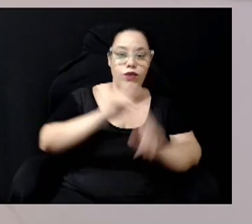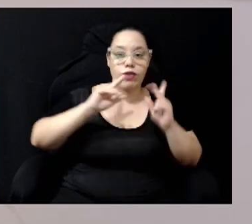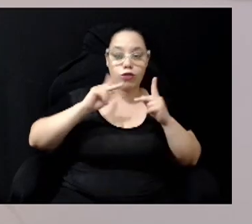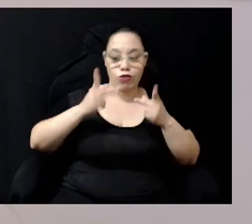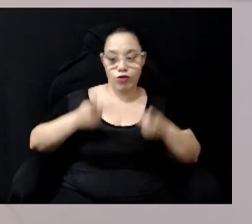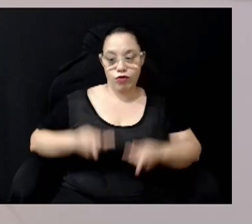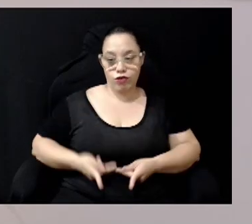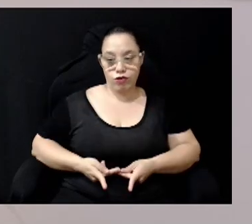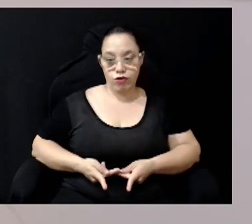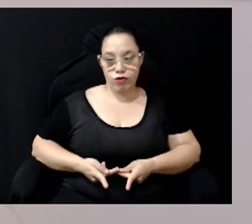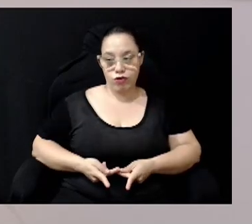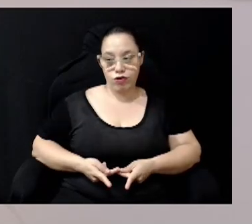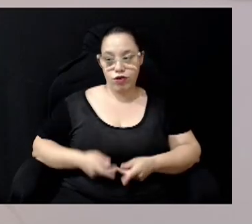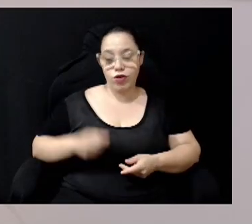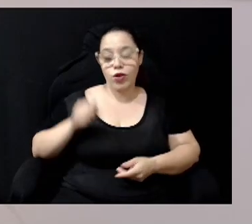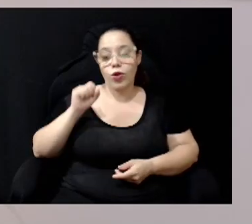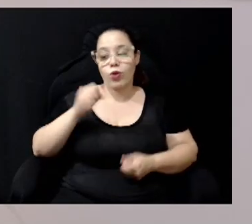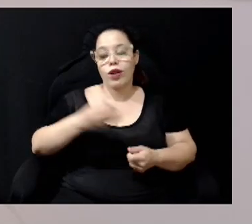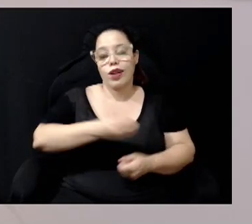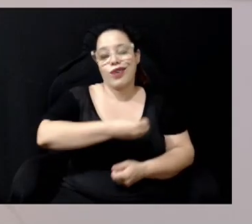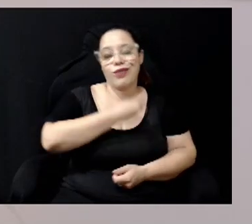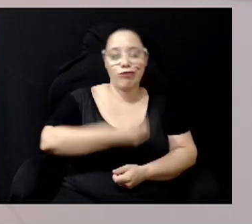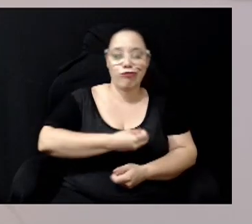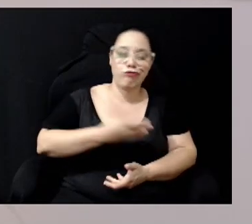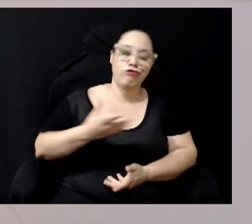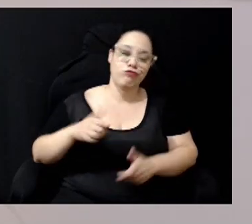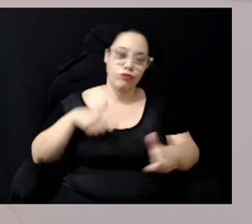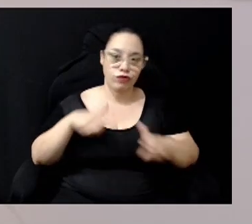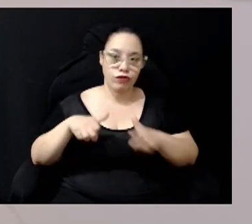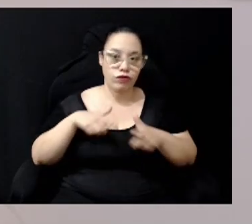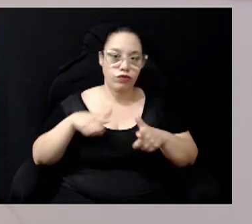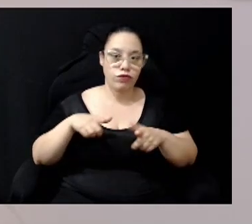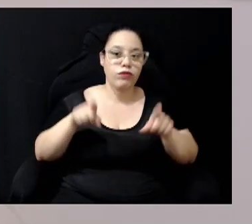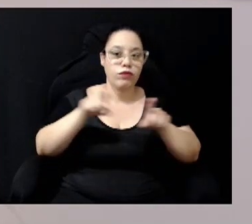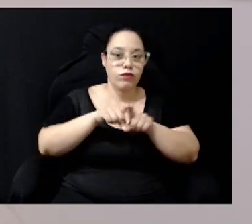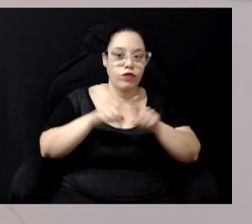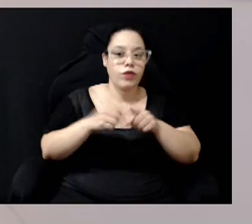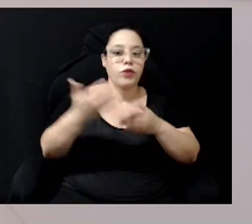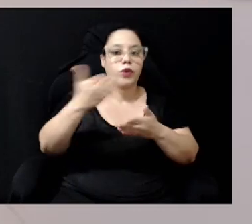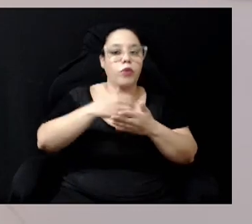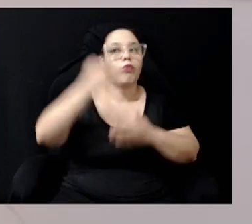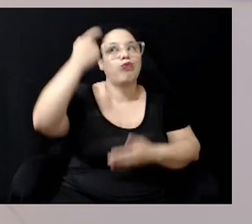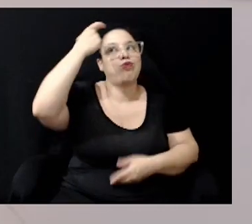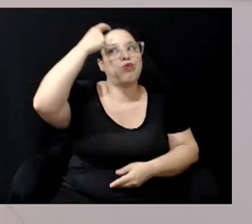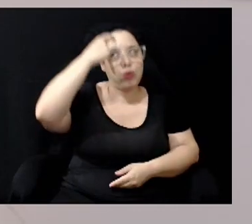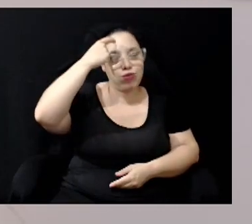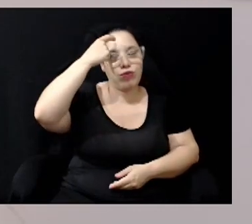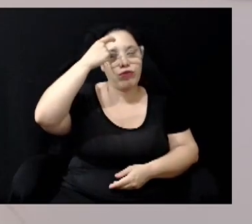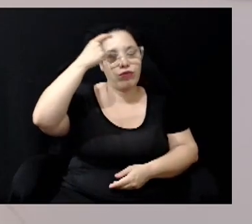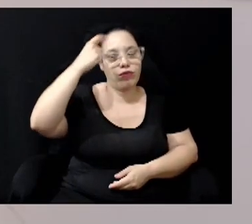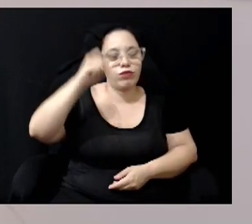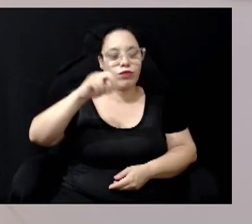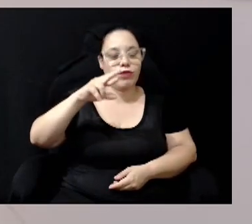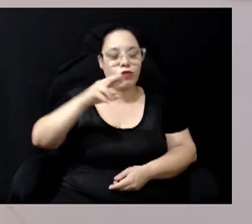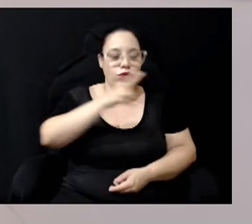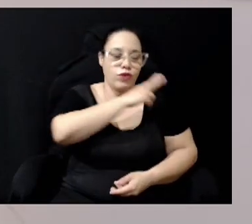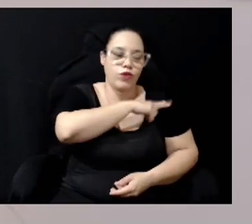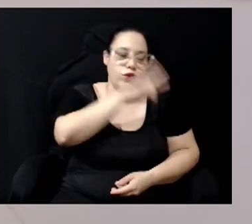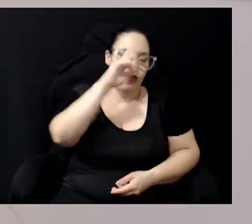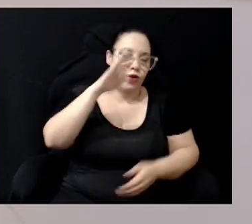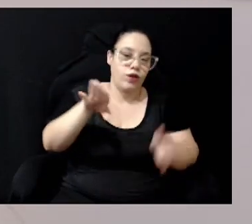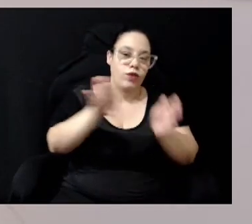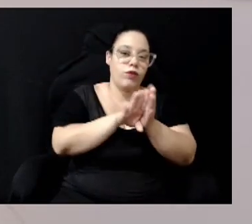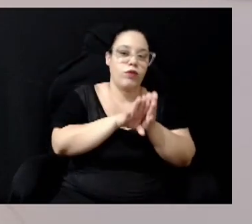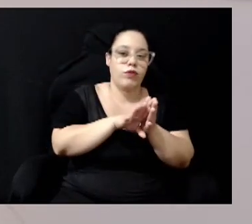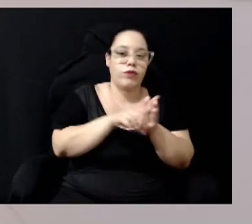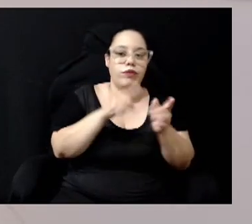deveriam viver. Então, parte do meu trabalho é também trazer essa consciência para os tutores que chegam até mim, porque muitas vezes as